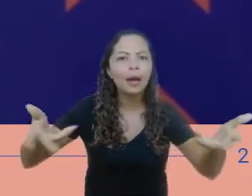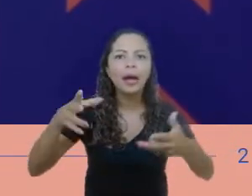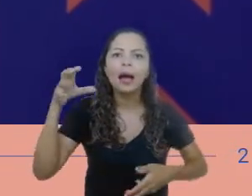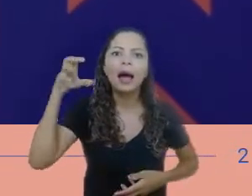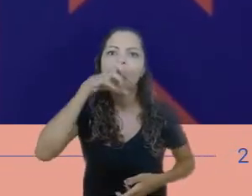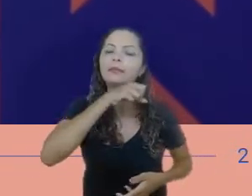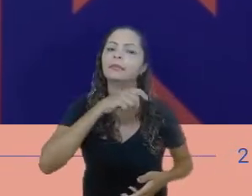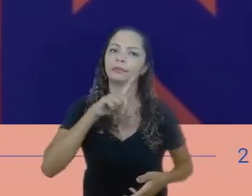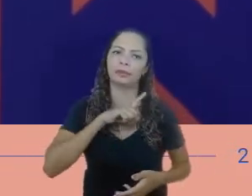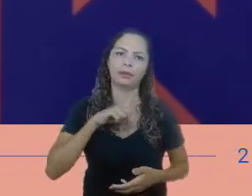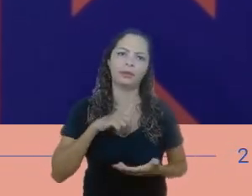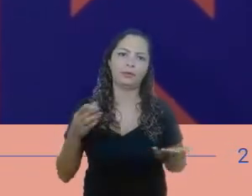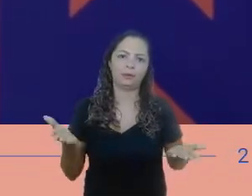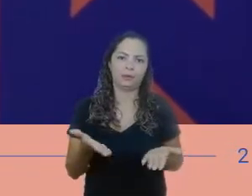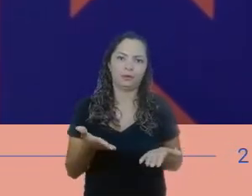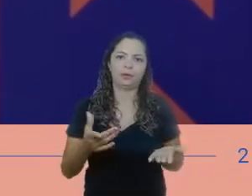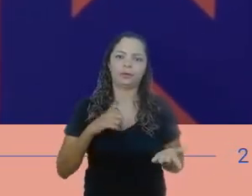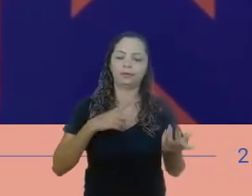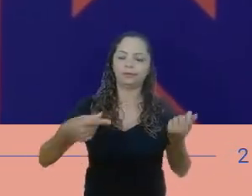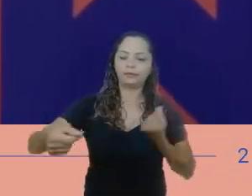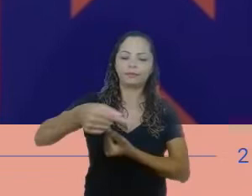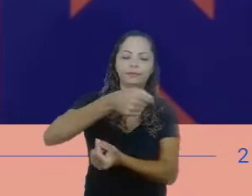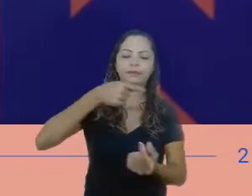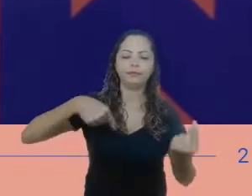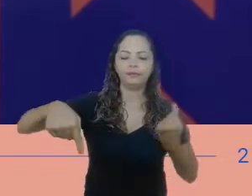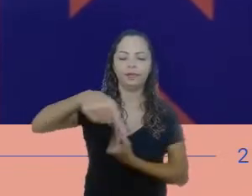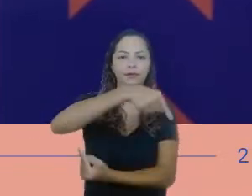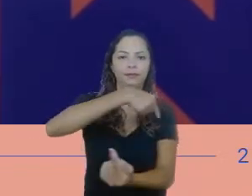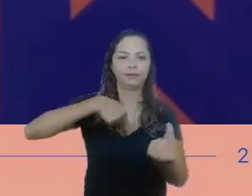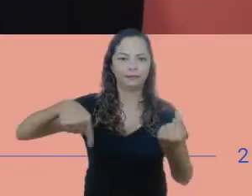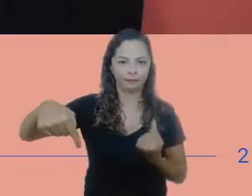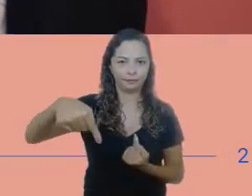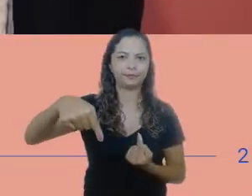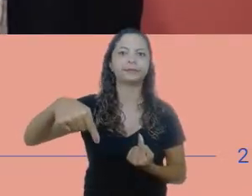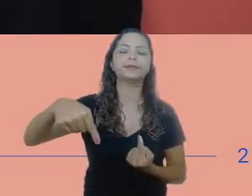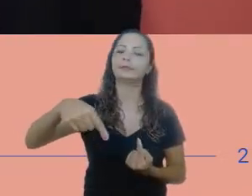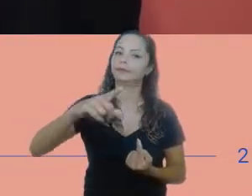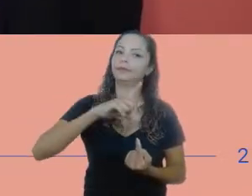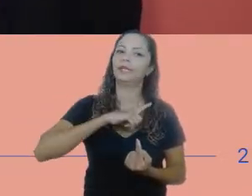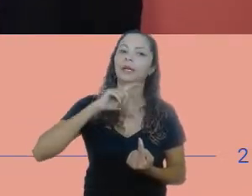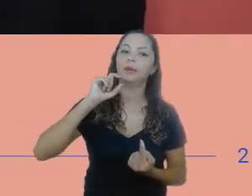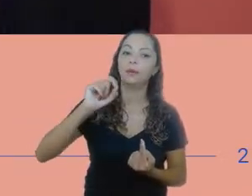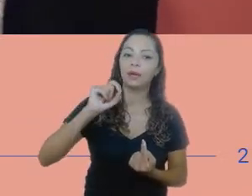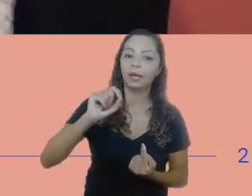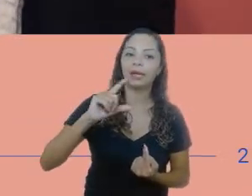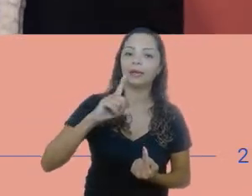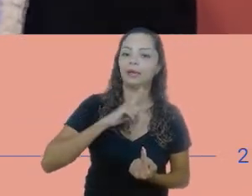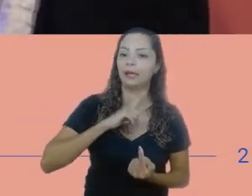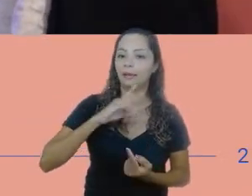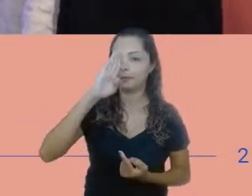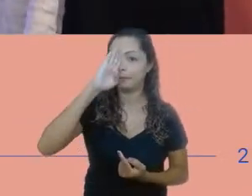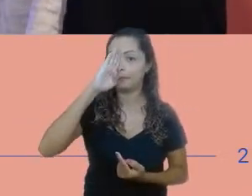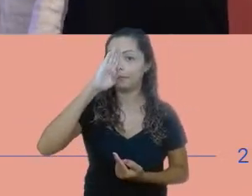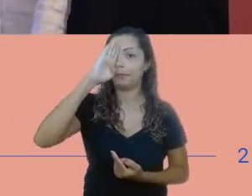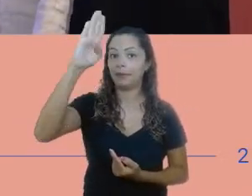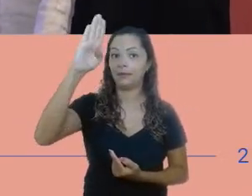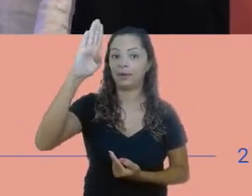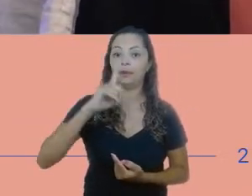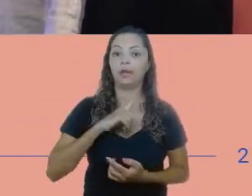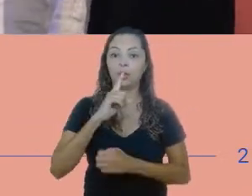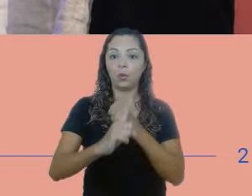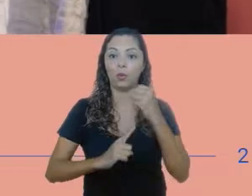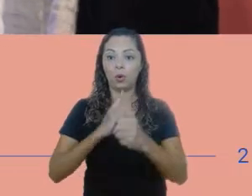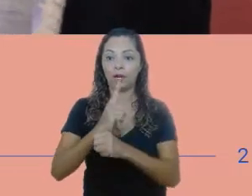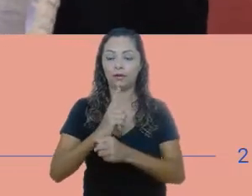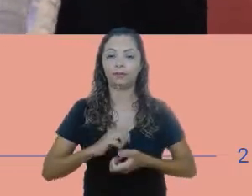economia circular de lei para a prioridade número um ocorreu no tempo de menos de um ano então